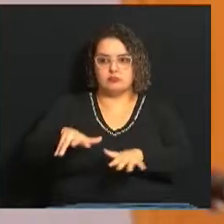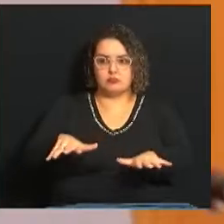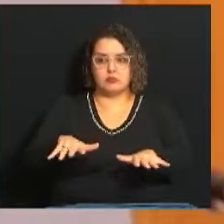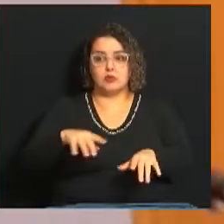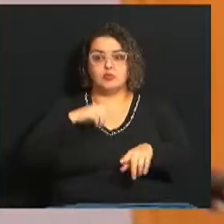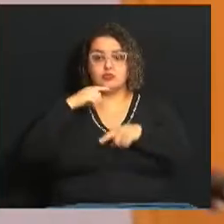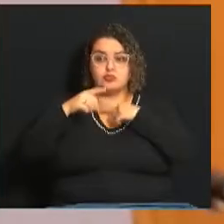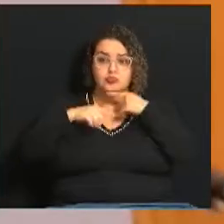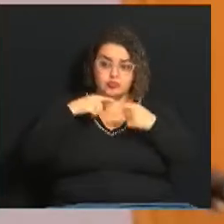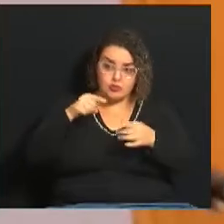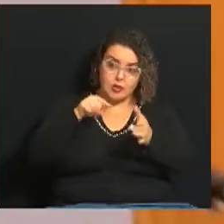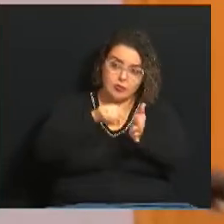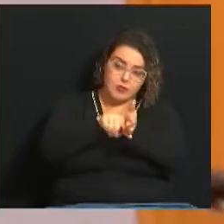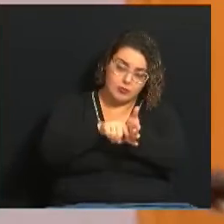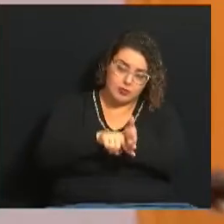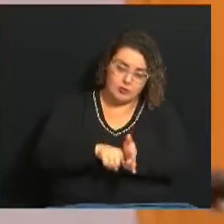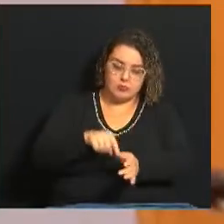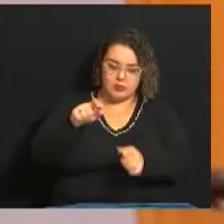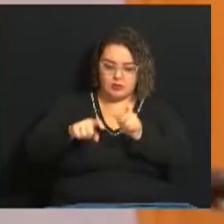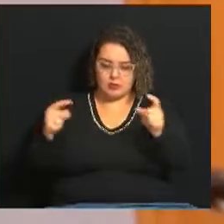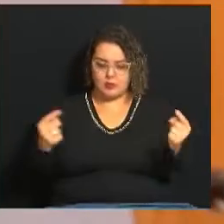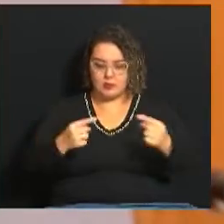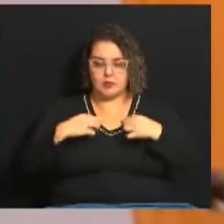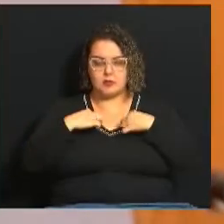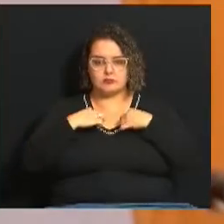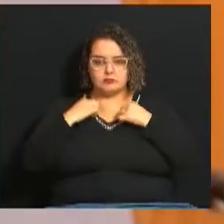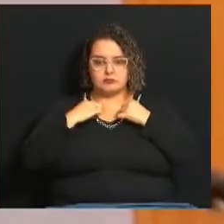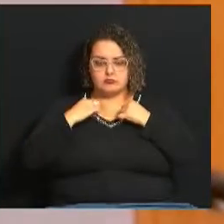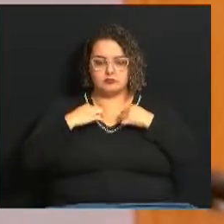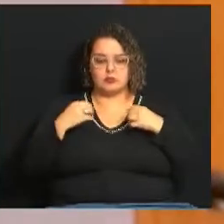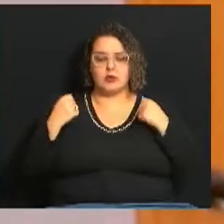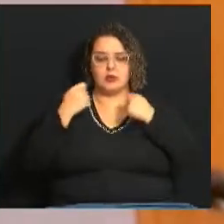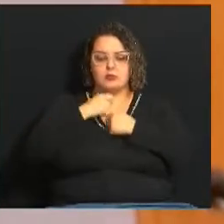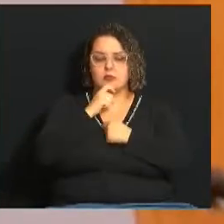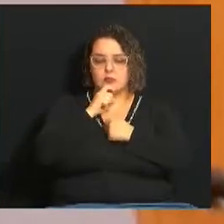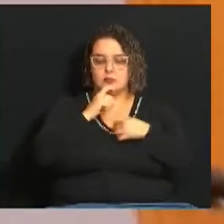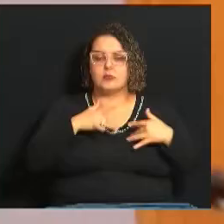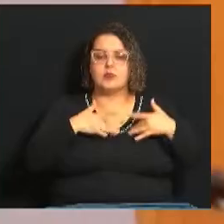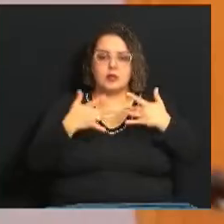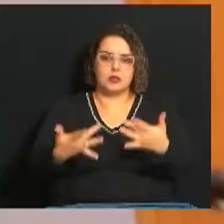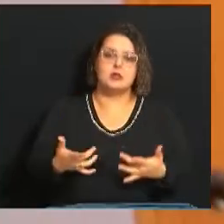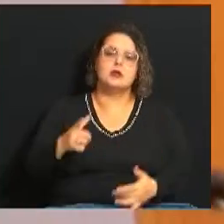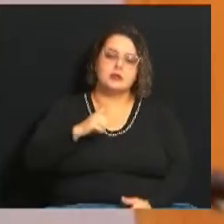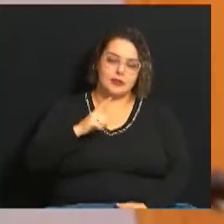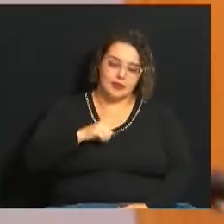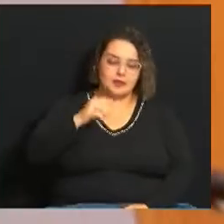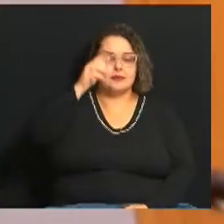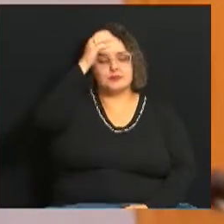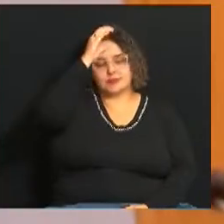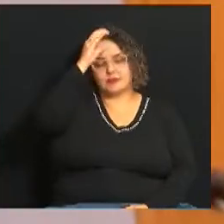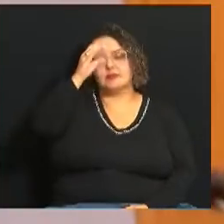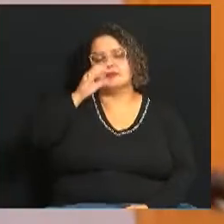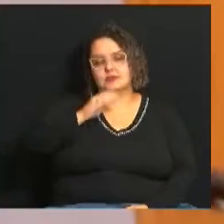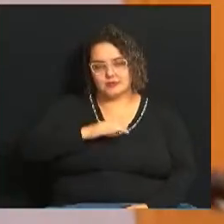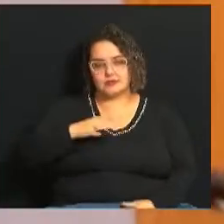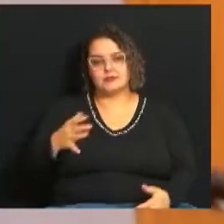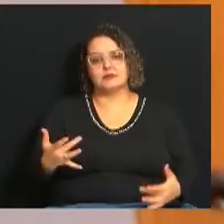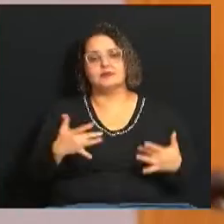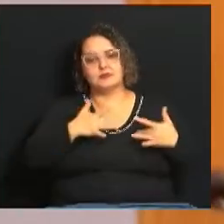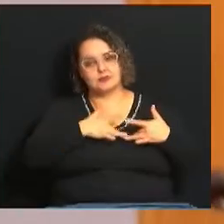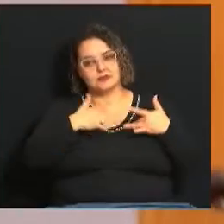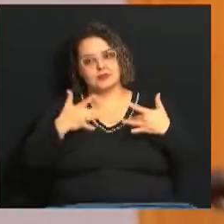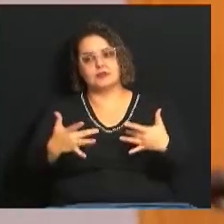questões, mas a população veio. Temos sim uma população campineira muito solidária e que adere muito às